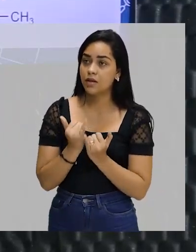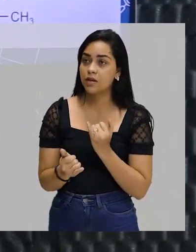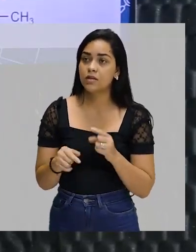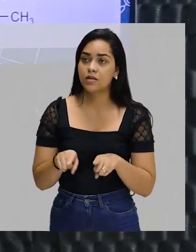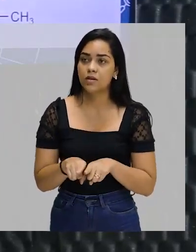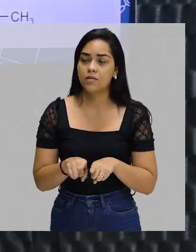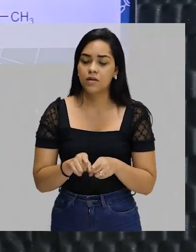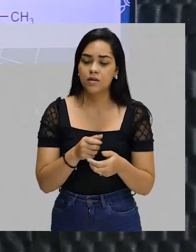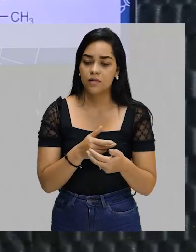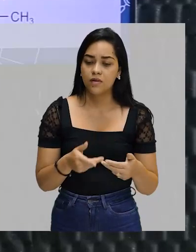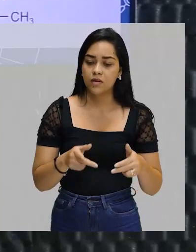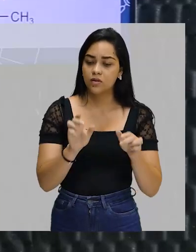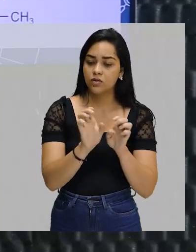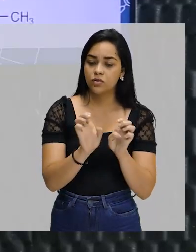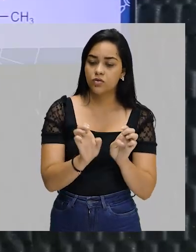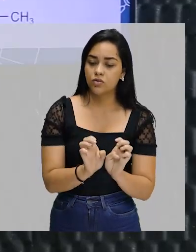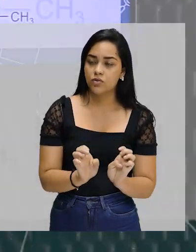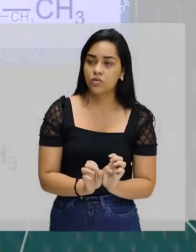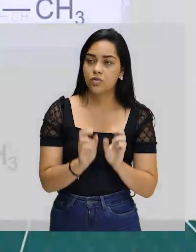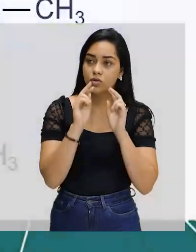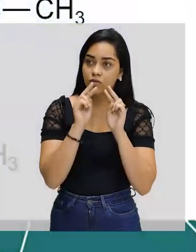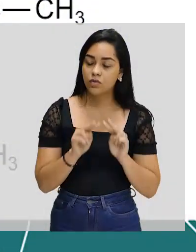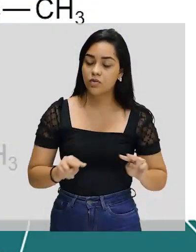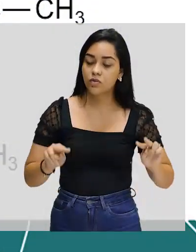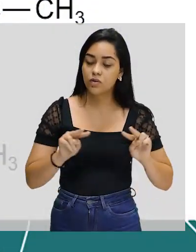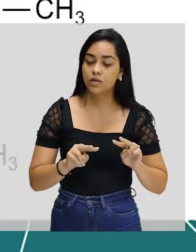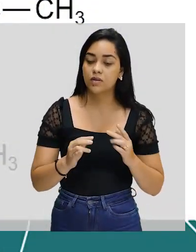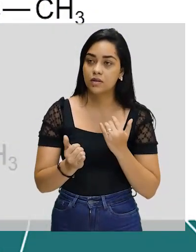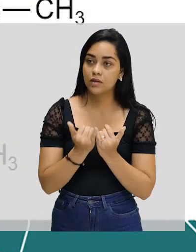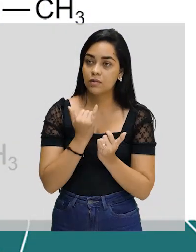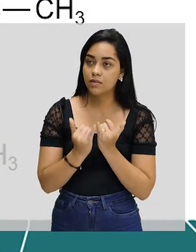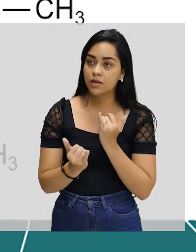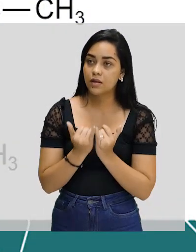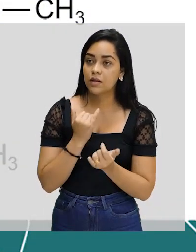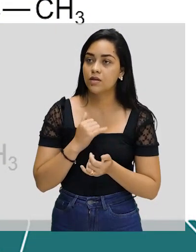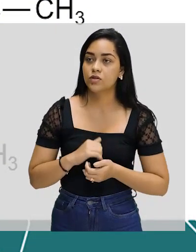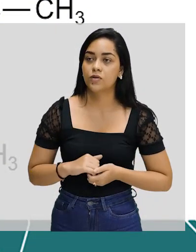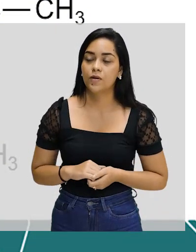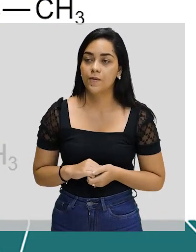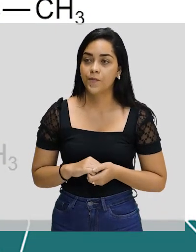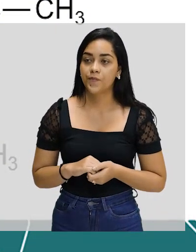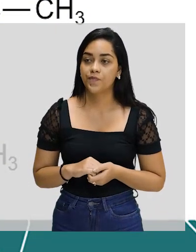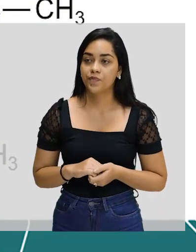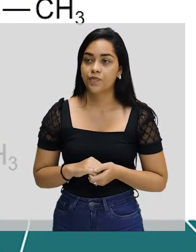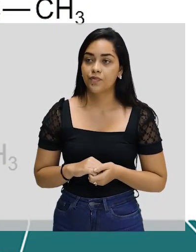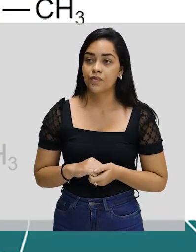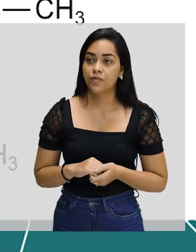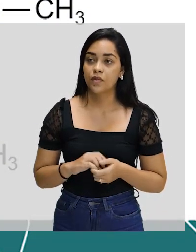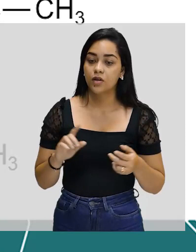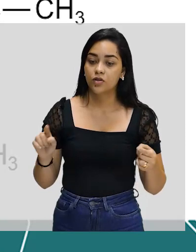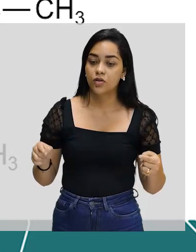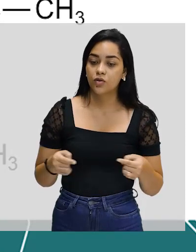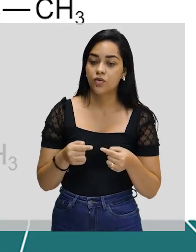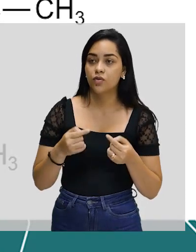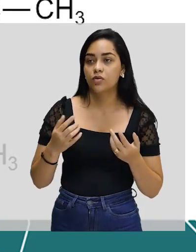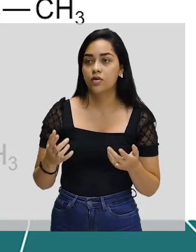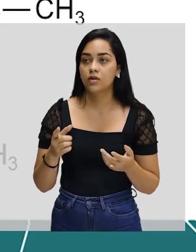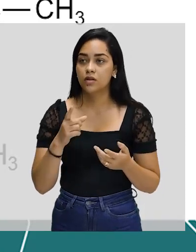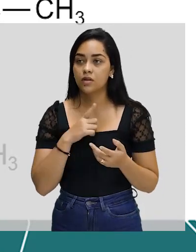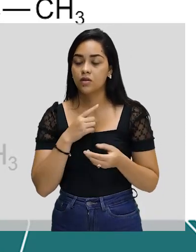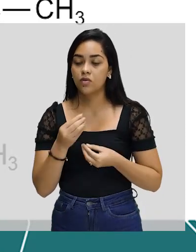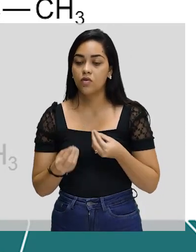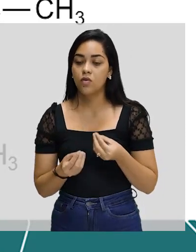também estruturas visuais semelhantes, né, de acordo com, né,